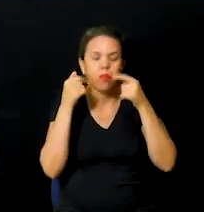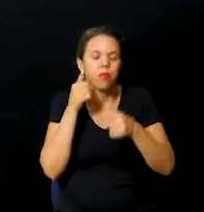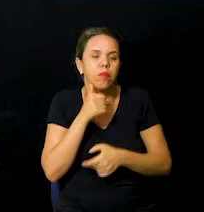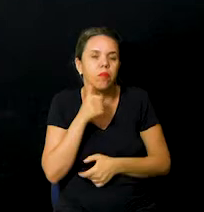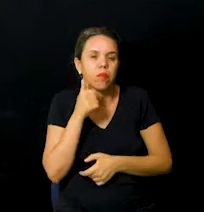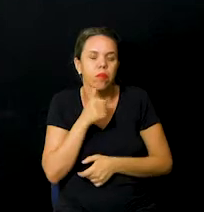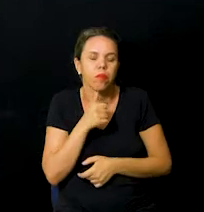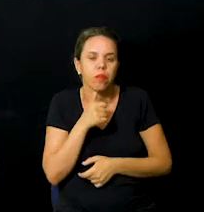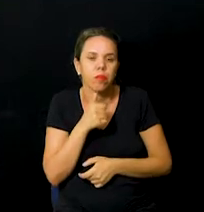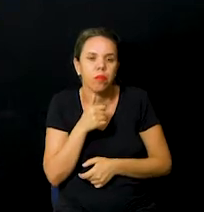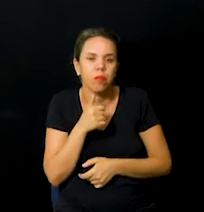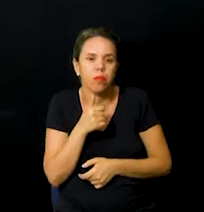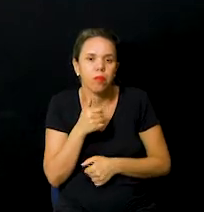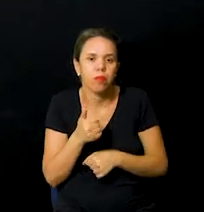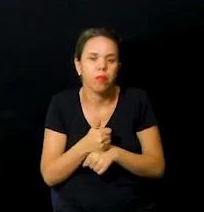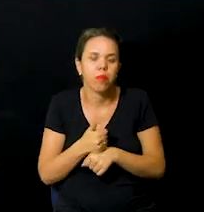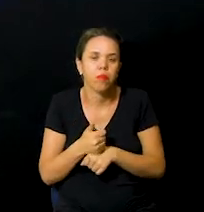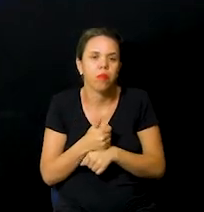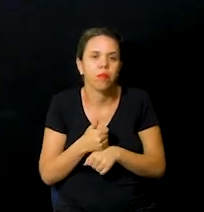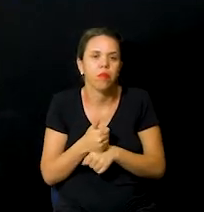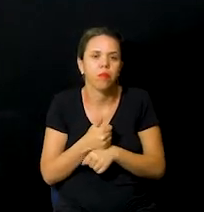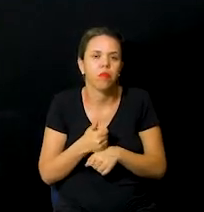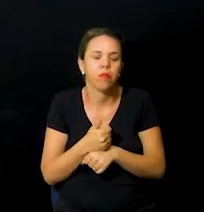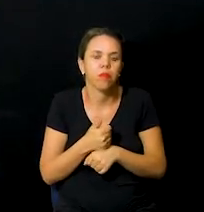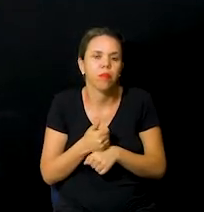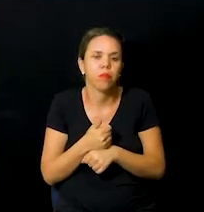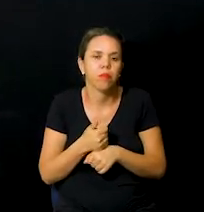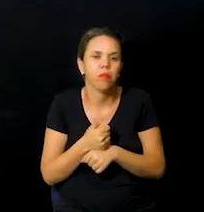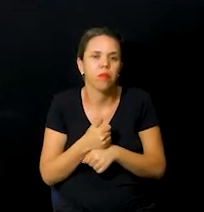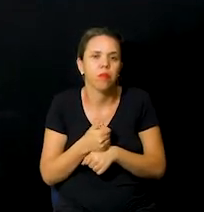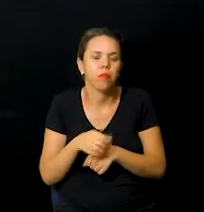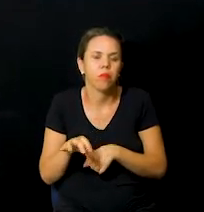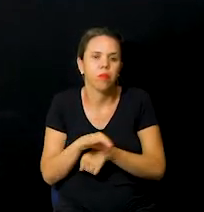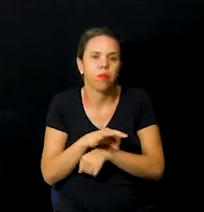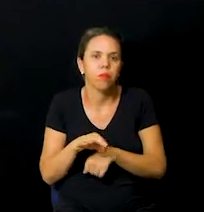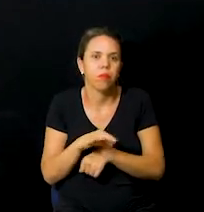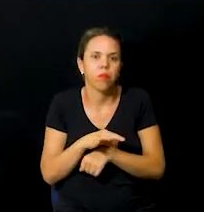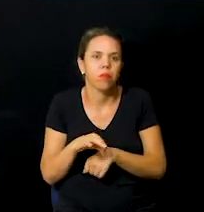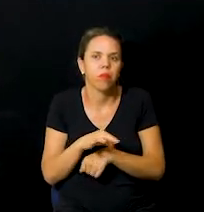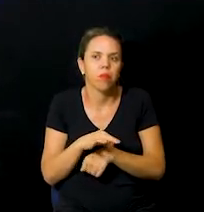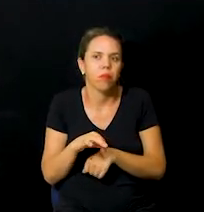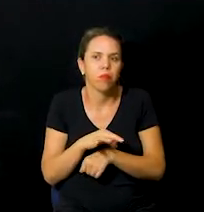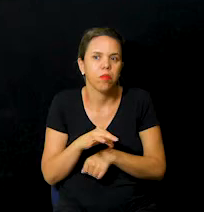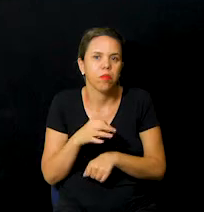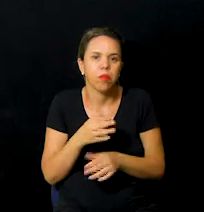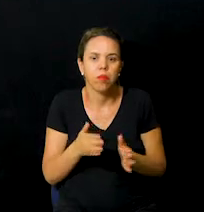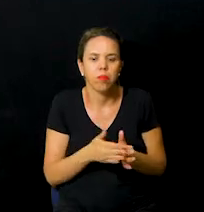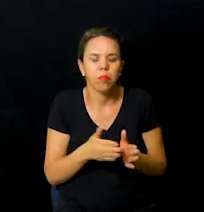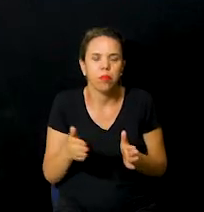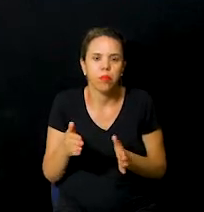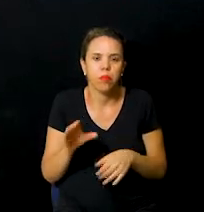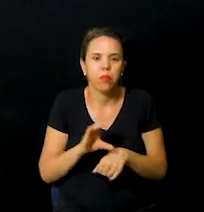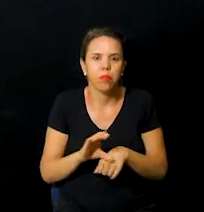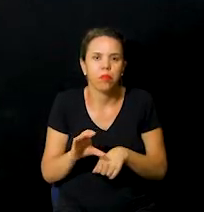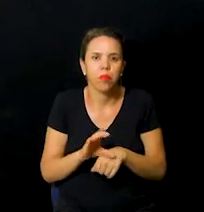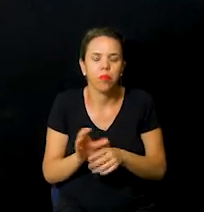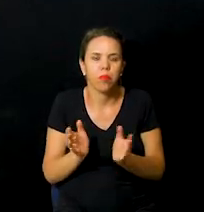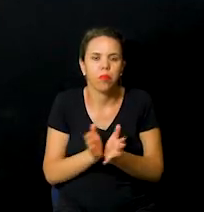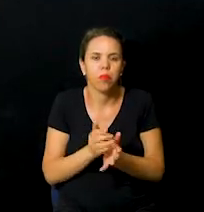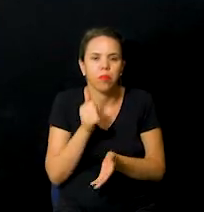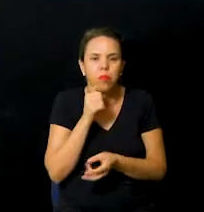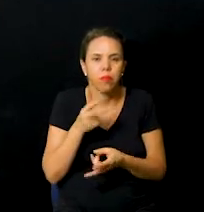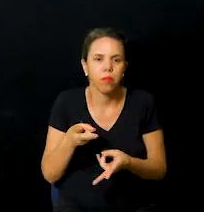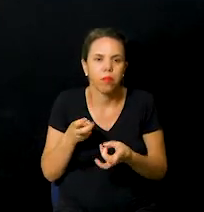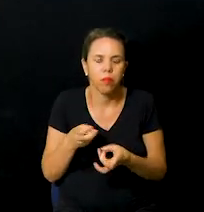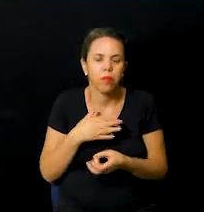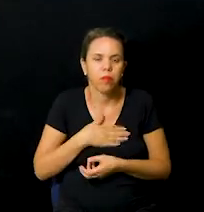Ou aquelas que eram da área de, sei lá, de arquitetura e que durante a classe